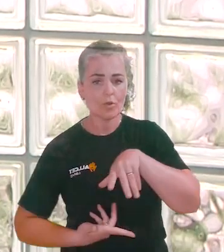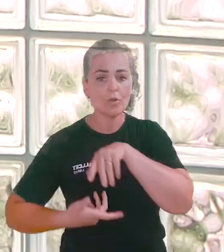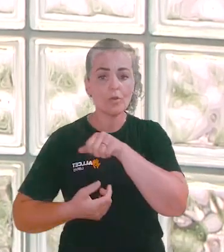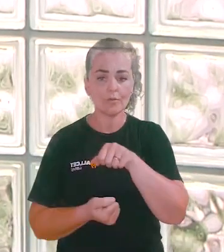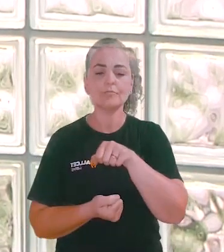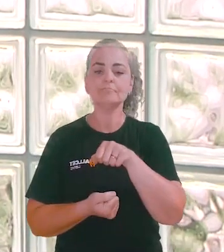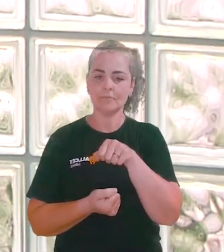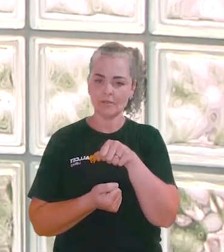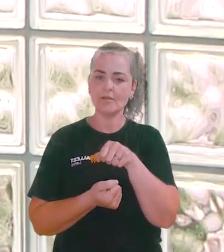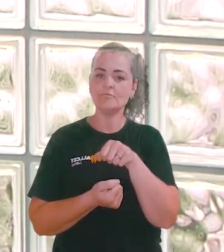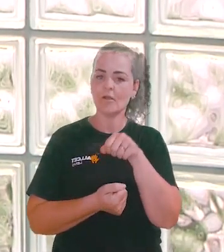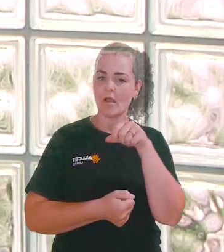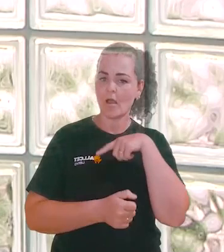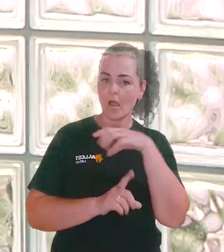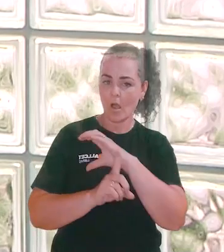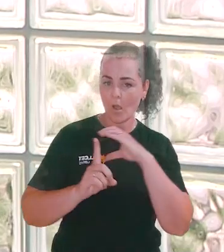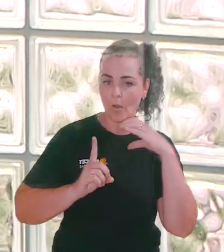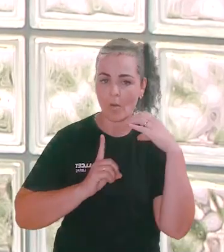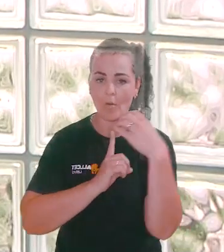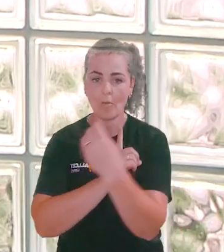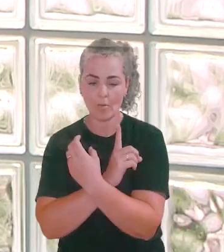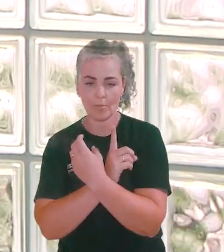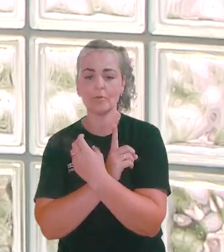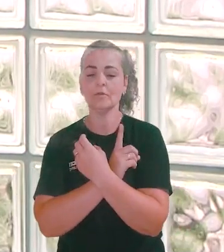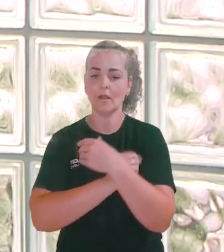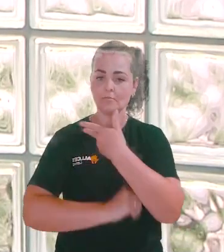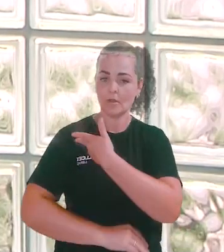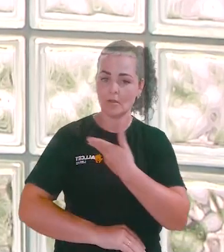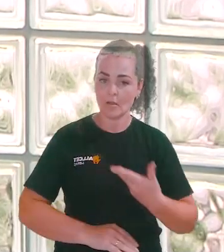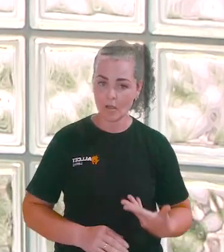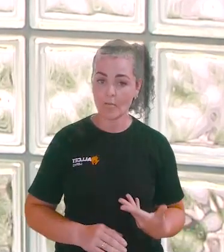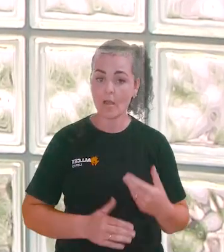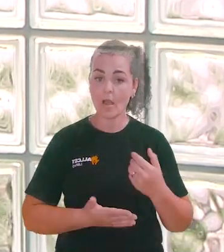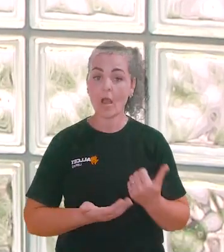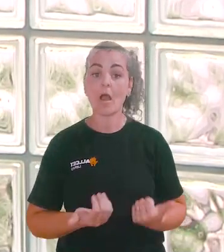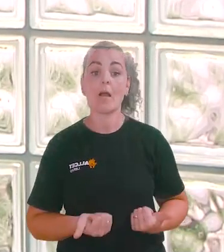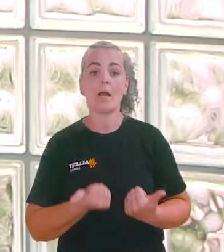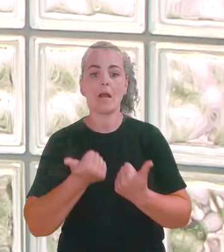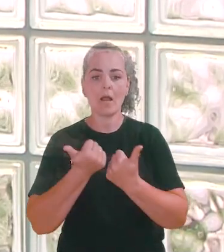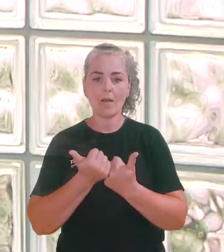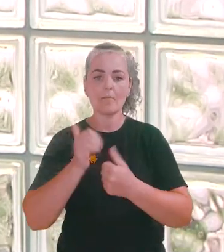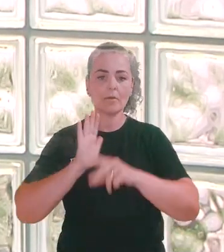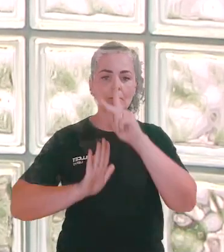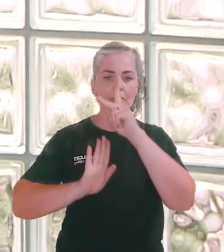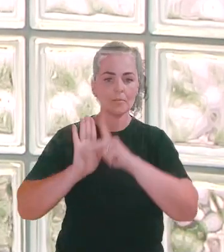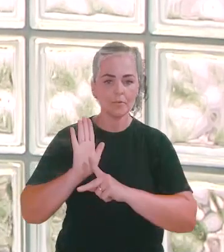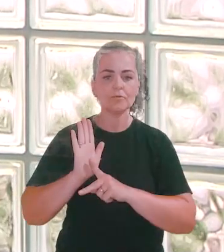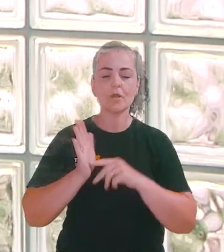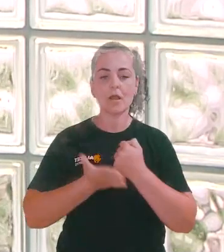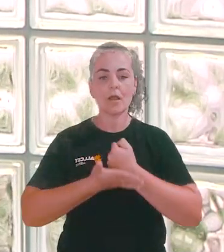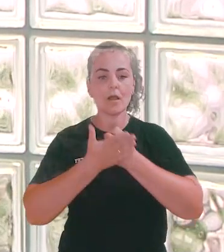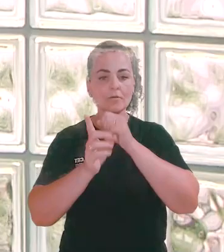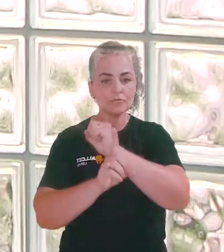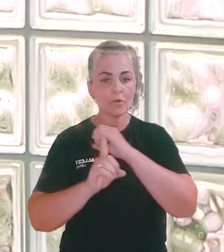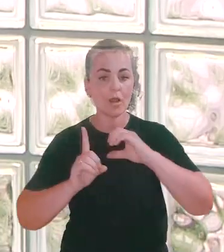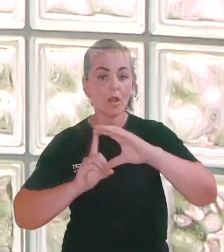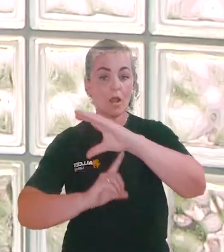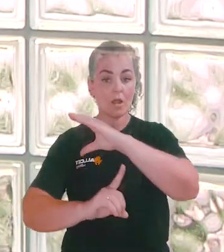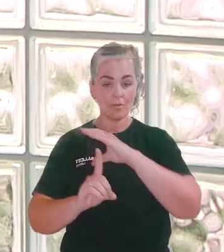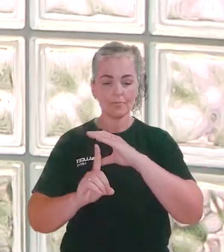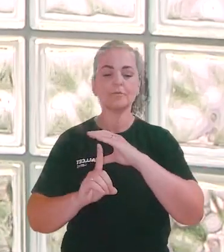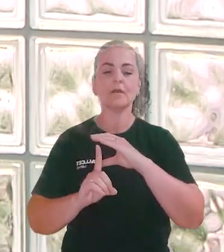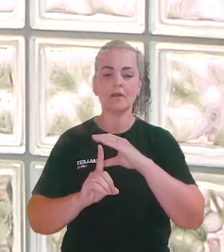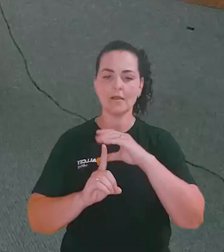região, reiterando pleitos de causa comunitária aos agentes públicos e apoiando projetos que beneficiam